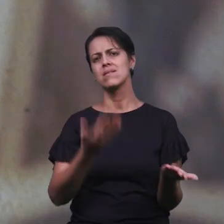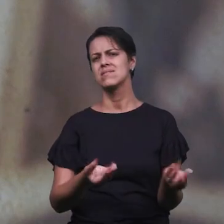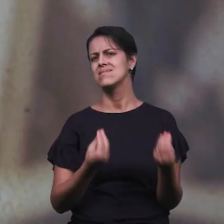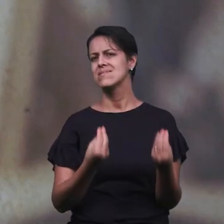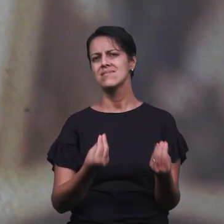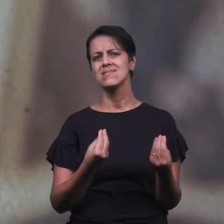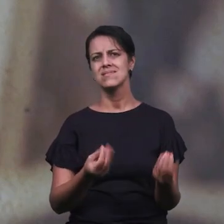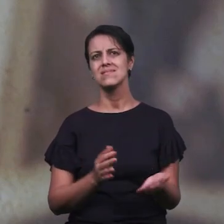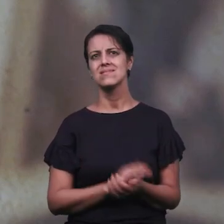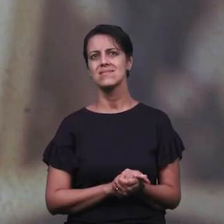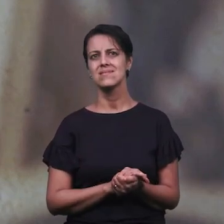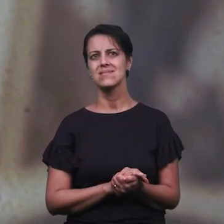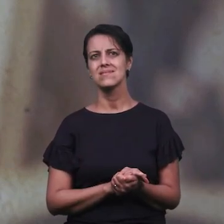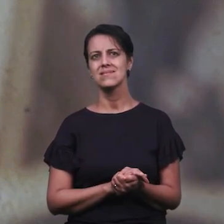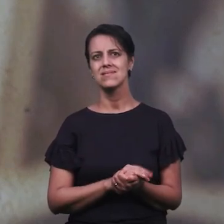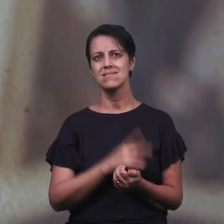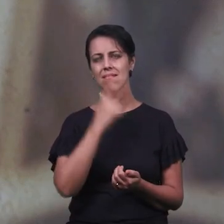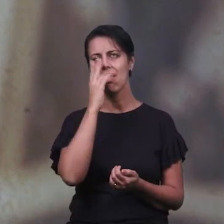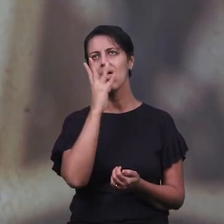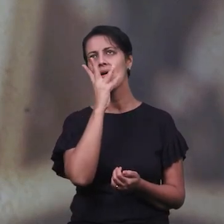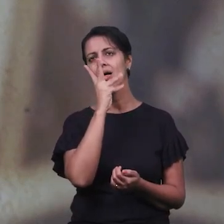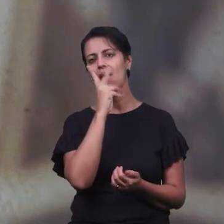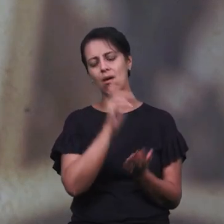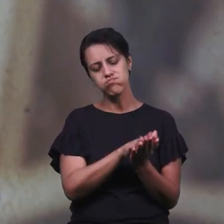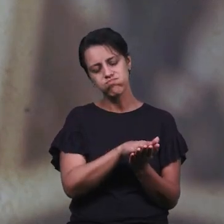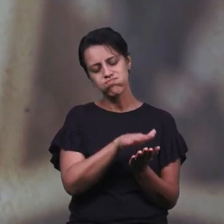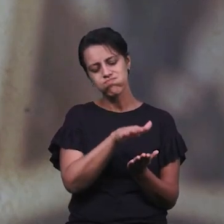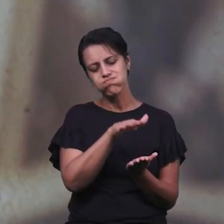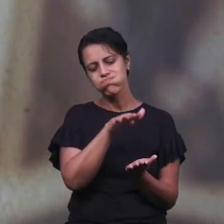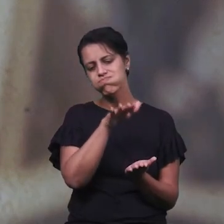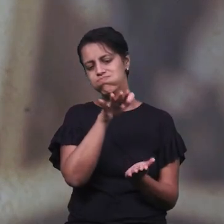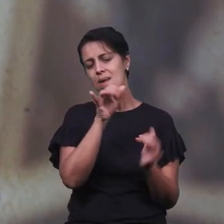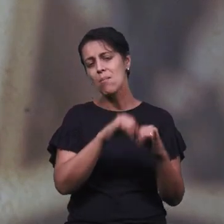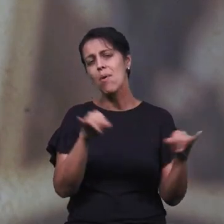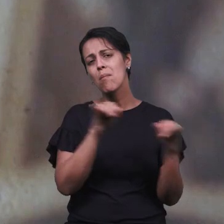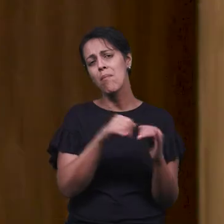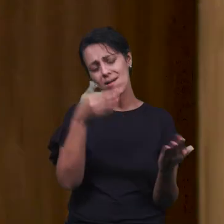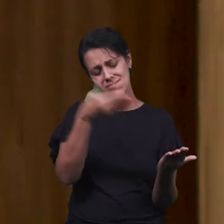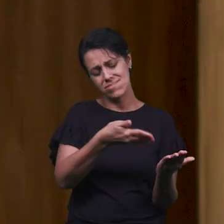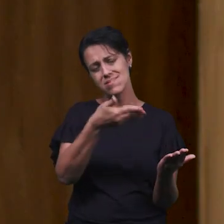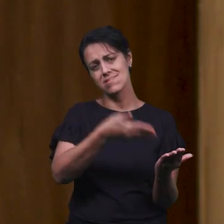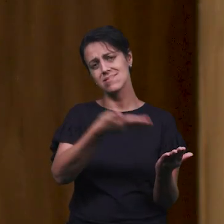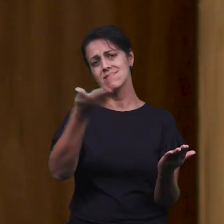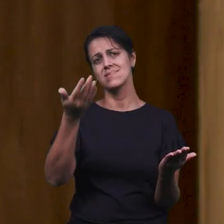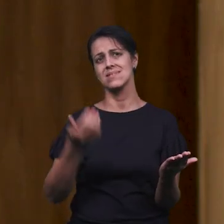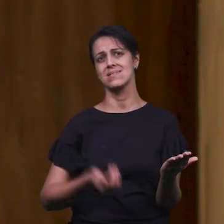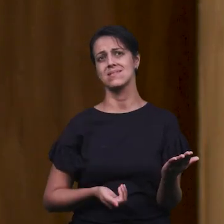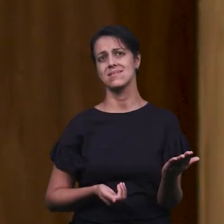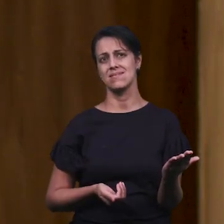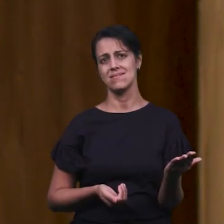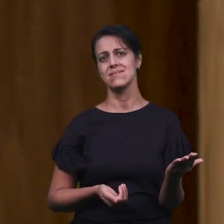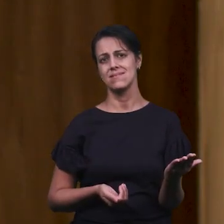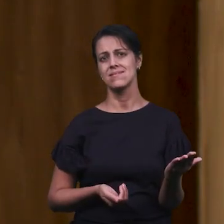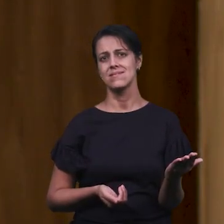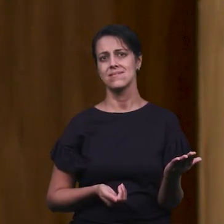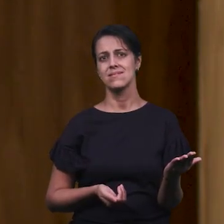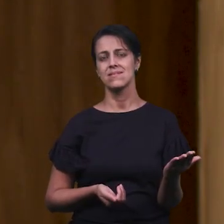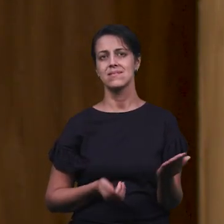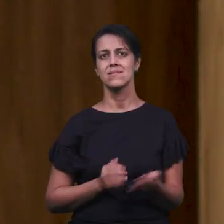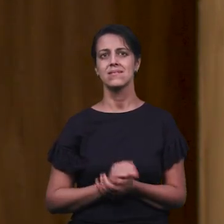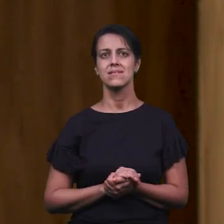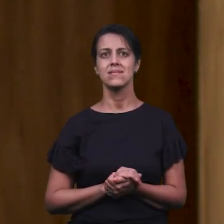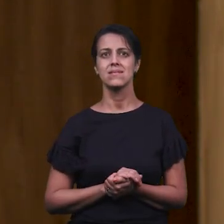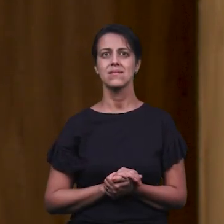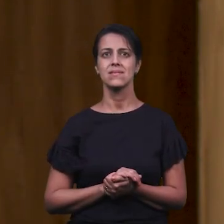você inchando, né, ali o judiciário, às vezes por uma coisa e aquilo tem um custo, né, um custo para a pessoa que demanda e